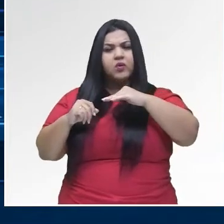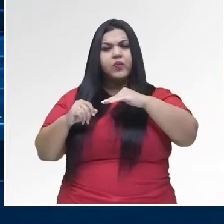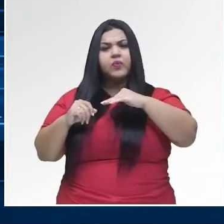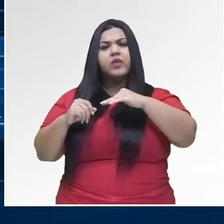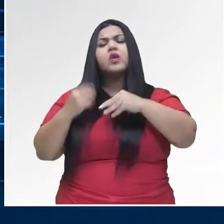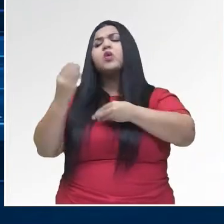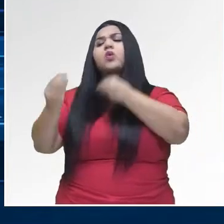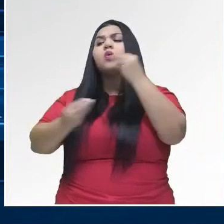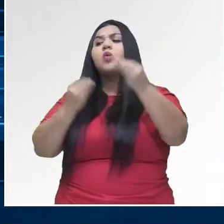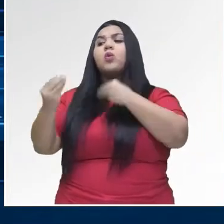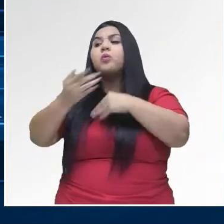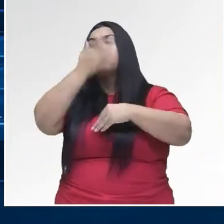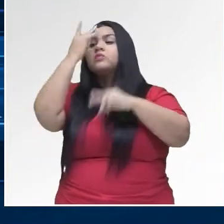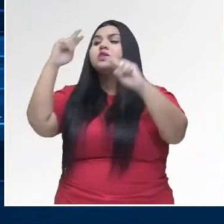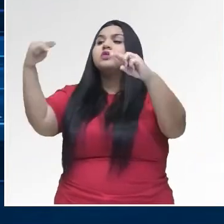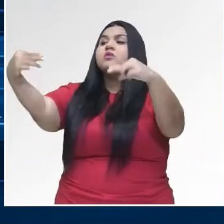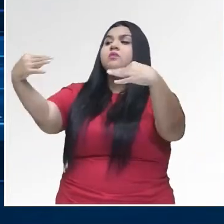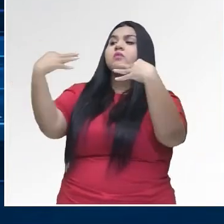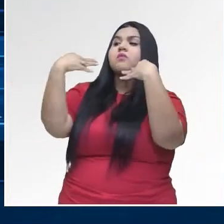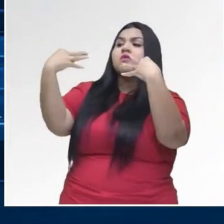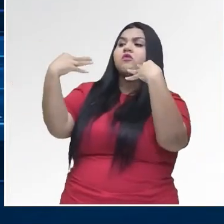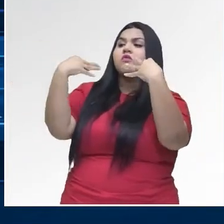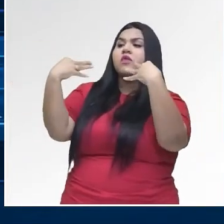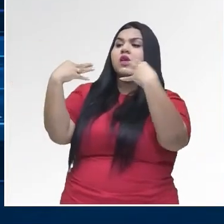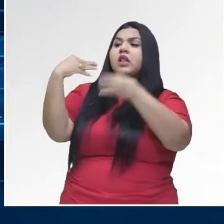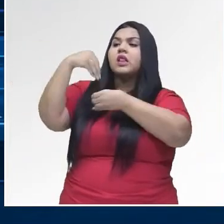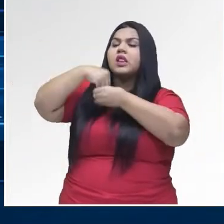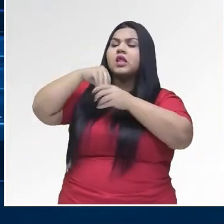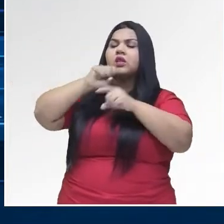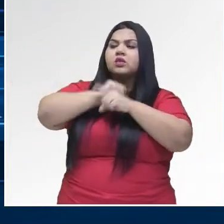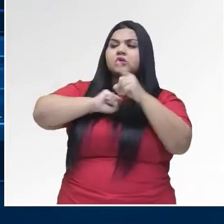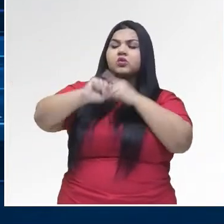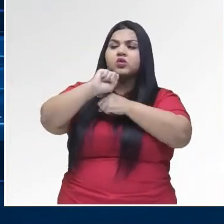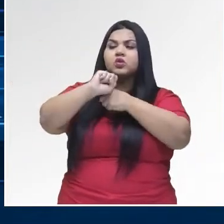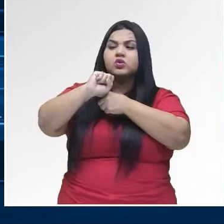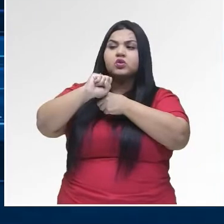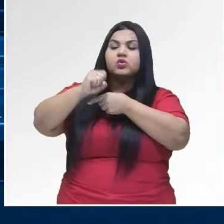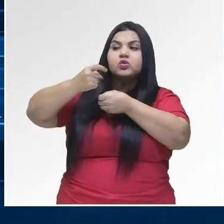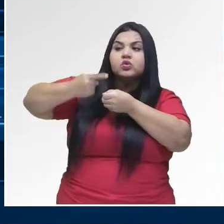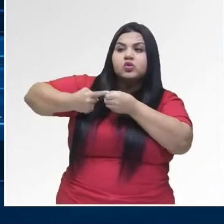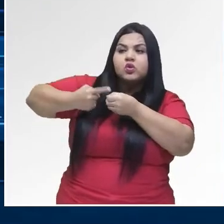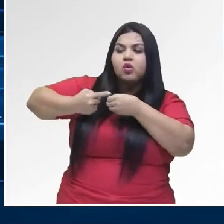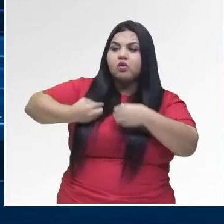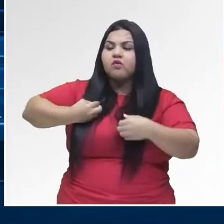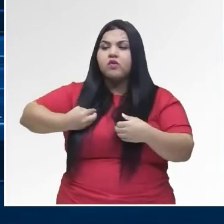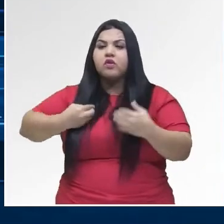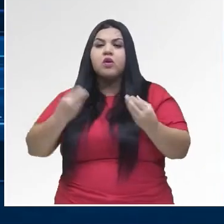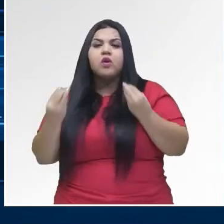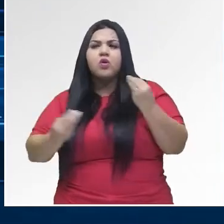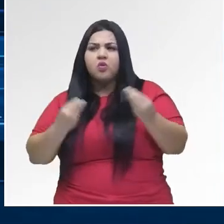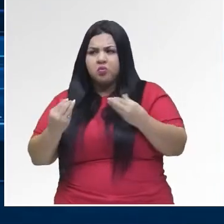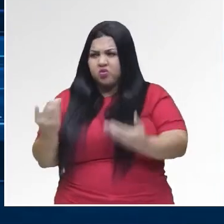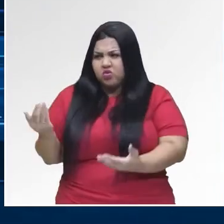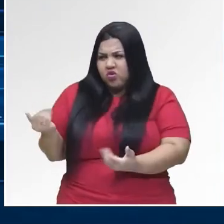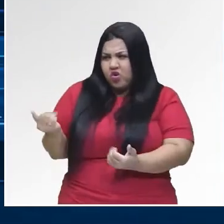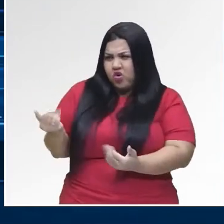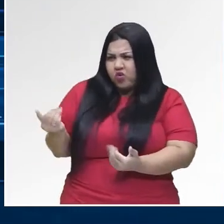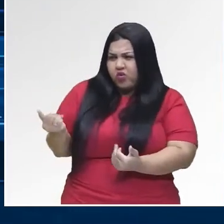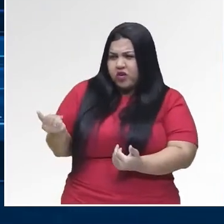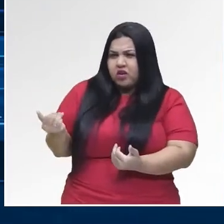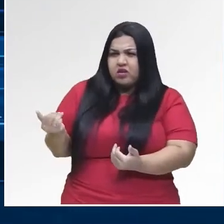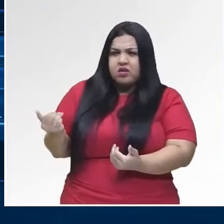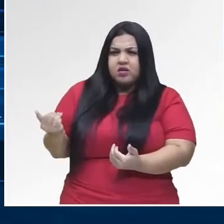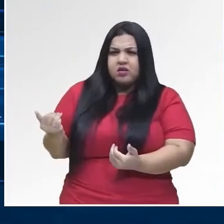que as pessoas me veem na sociedade onde eu vivo? Lá na comunidade onde eu vivo? Como um jovem, uma jovem